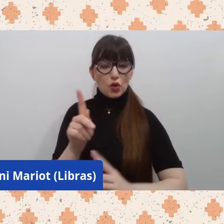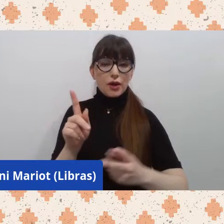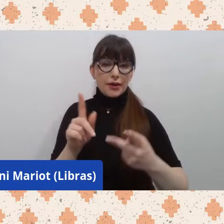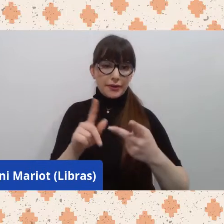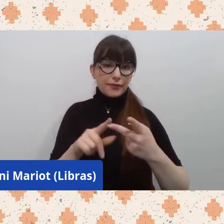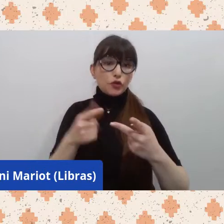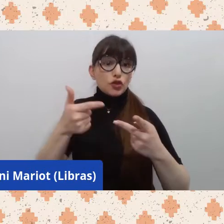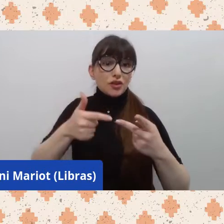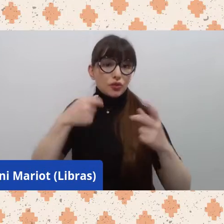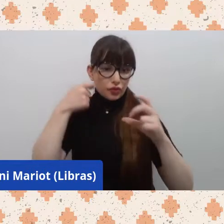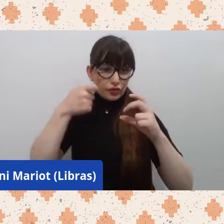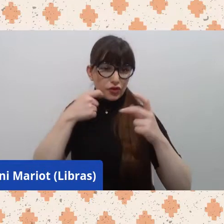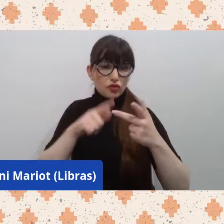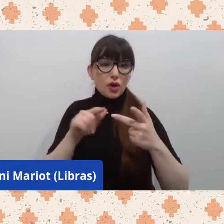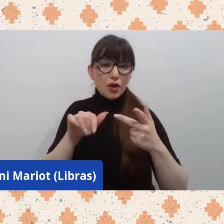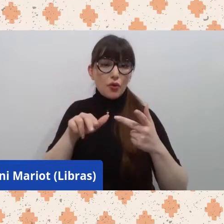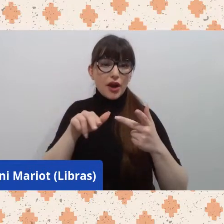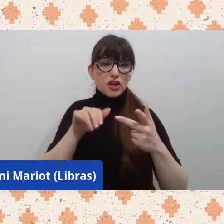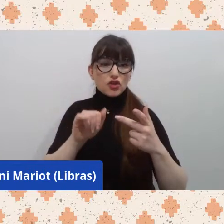apresentou um pouco